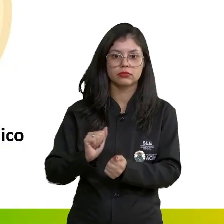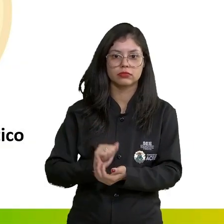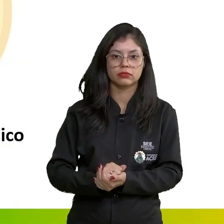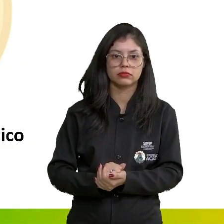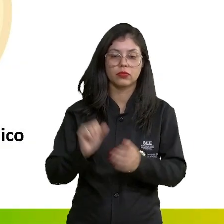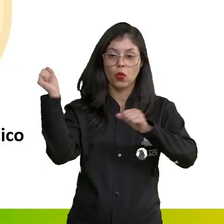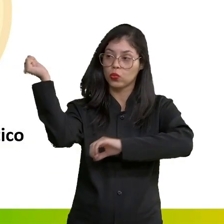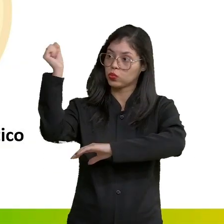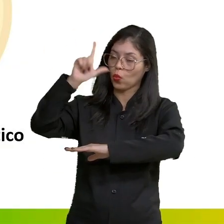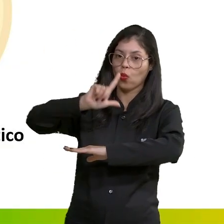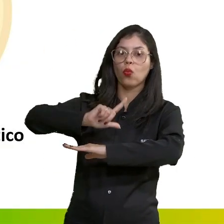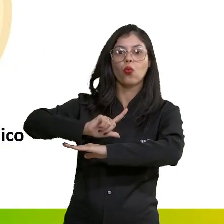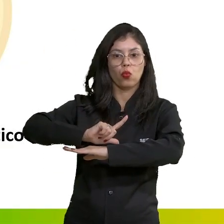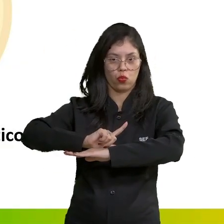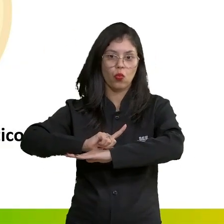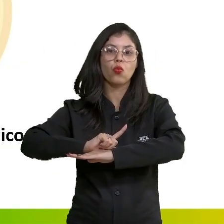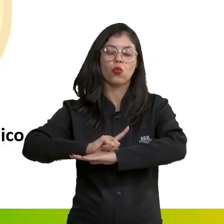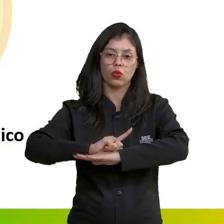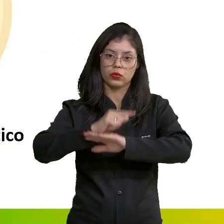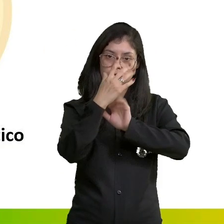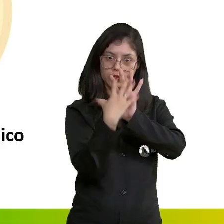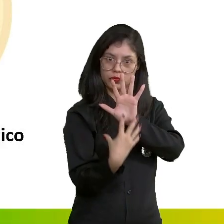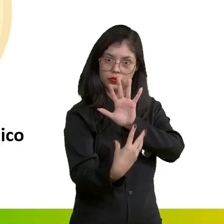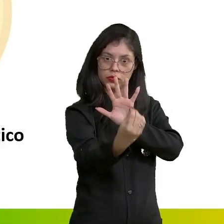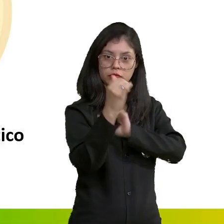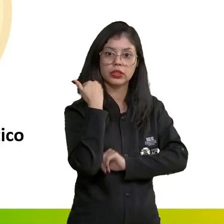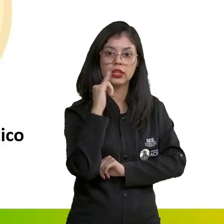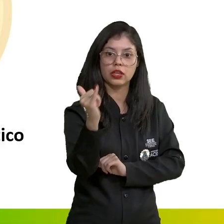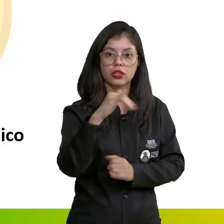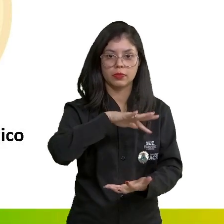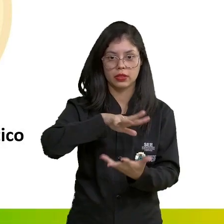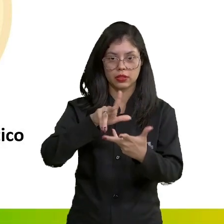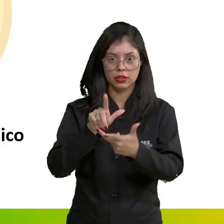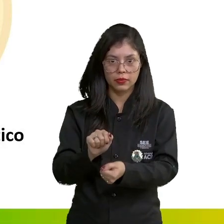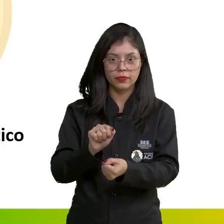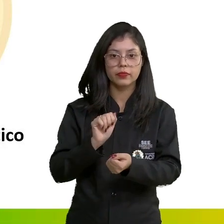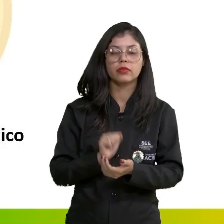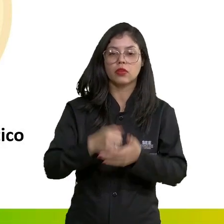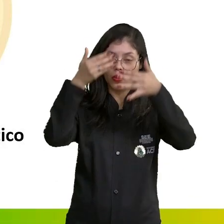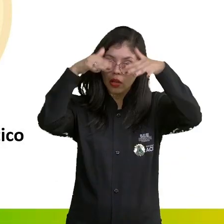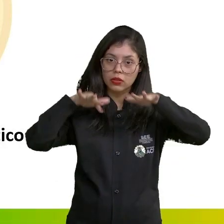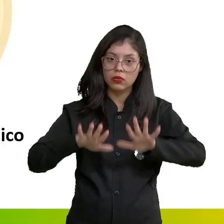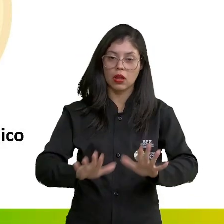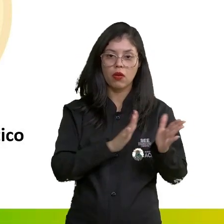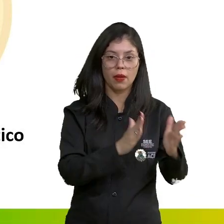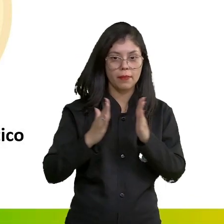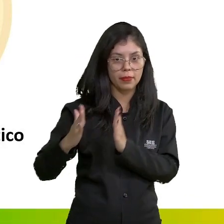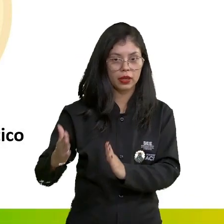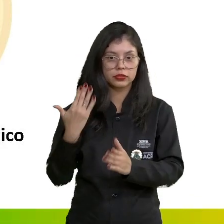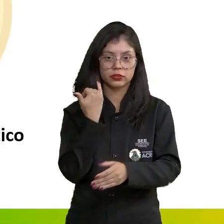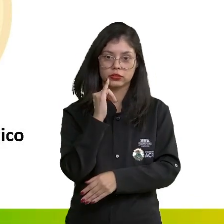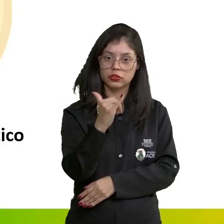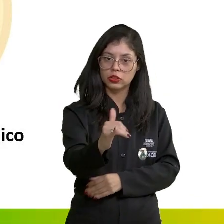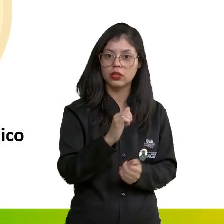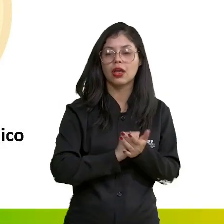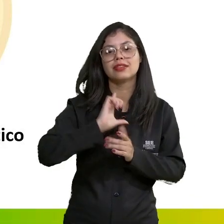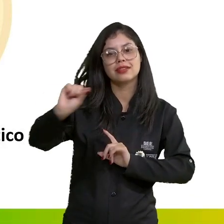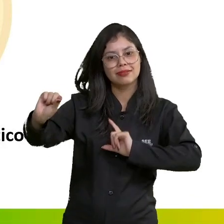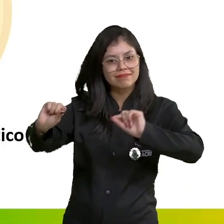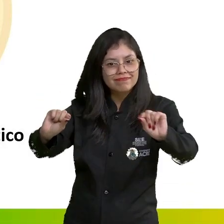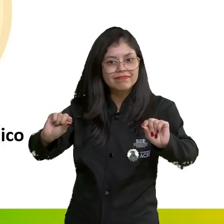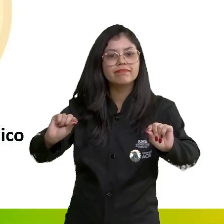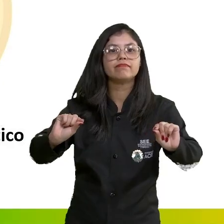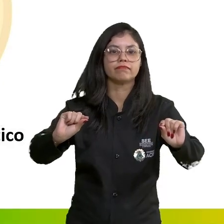O Sol está emitindo energia para a Terra. O natural é que uma parte dessa energia saia,